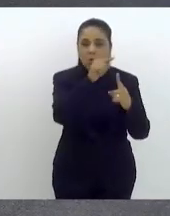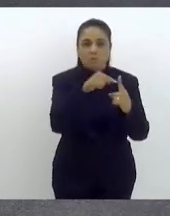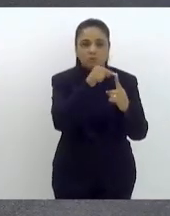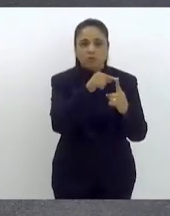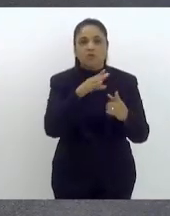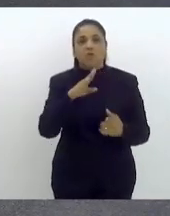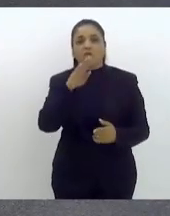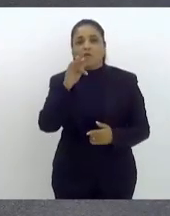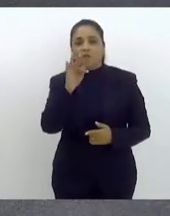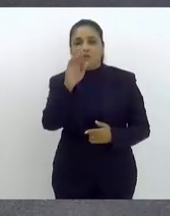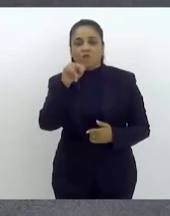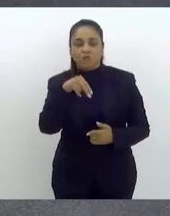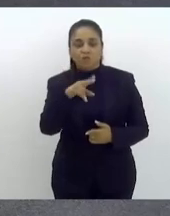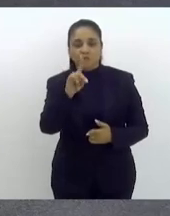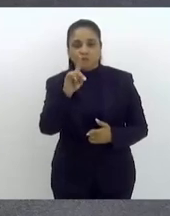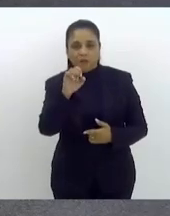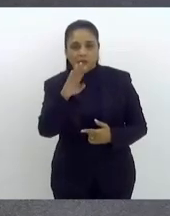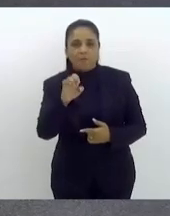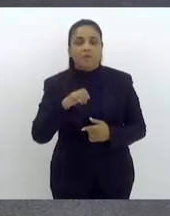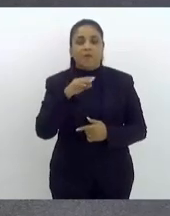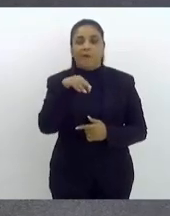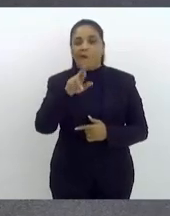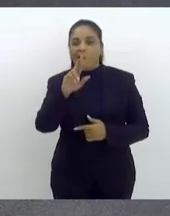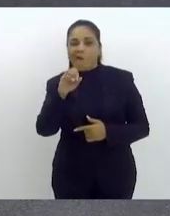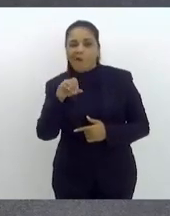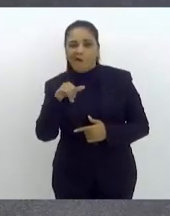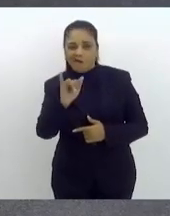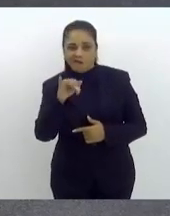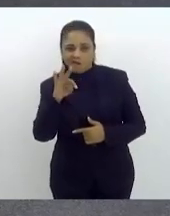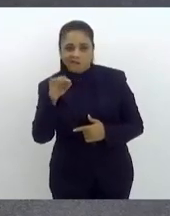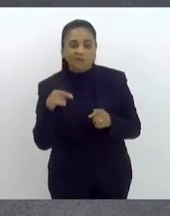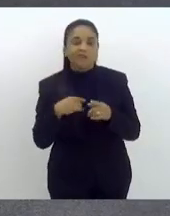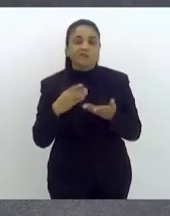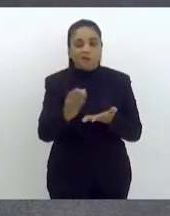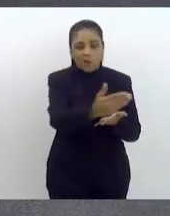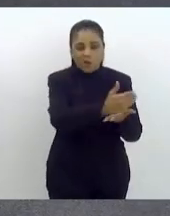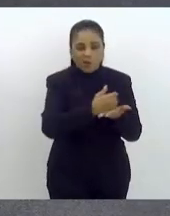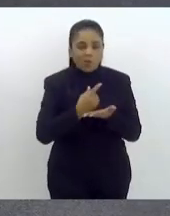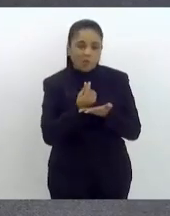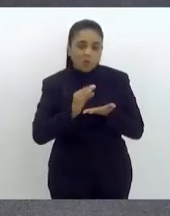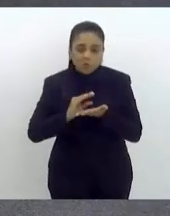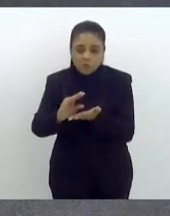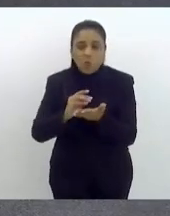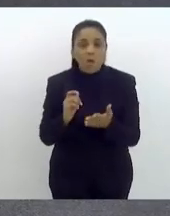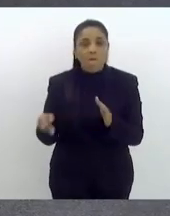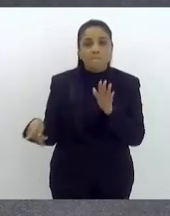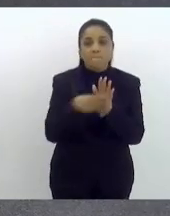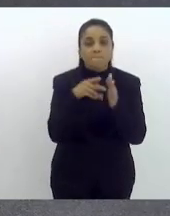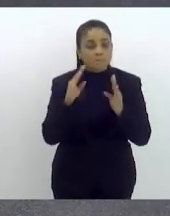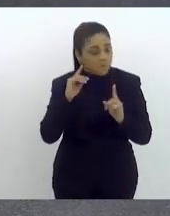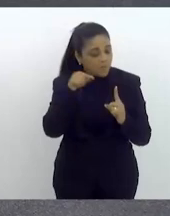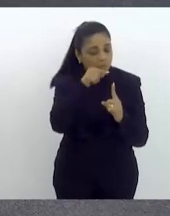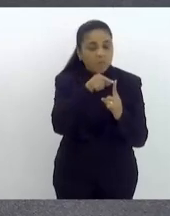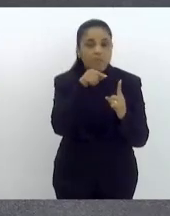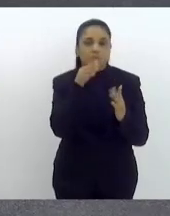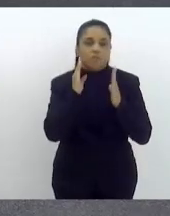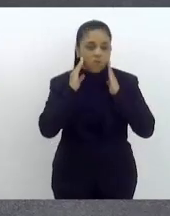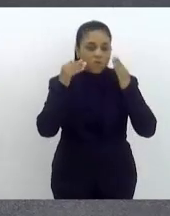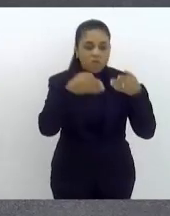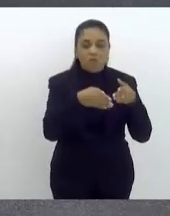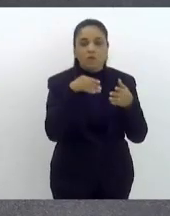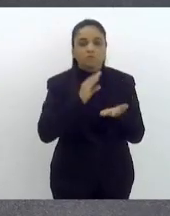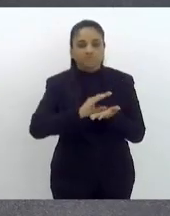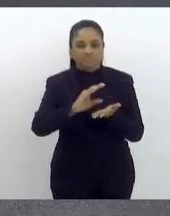fundeb dos royalties do investimento mínimo do que o estado arrecada e de tantas outras receitas que o Estado tem e que não coloca